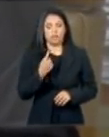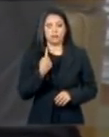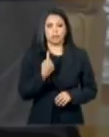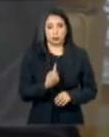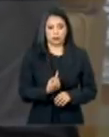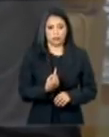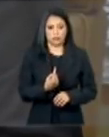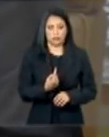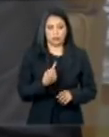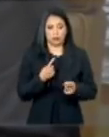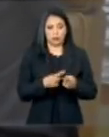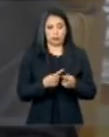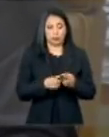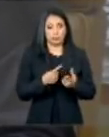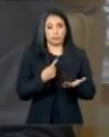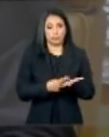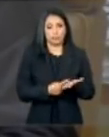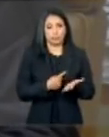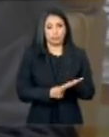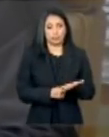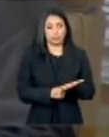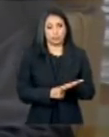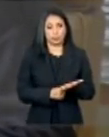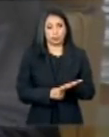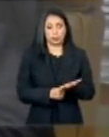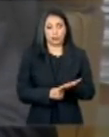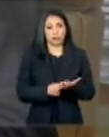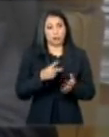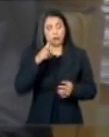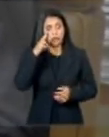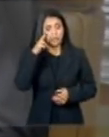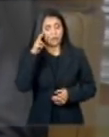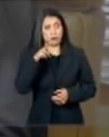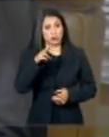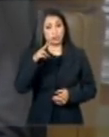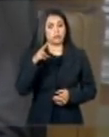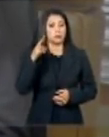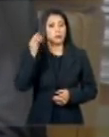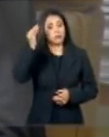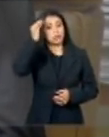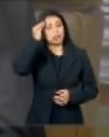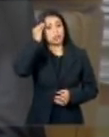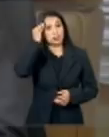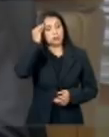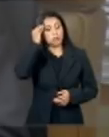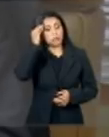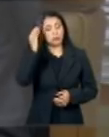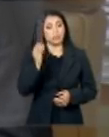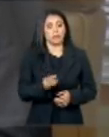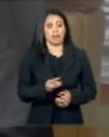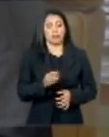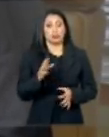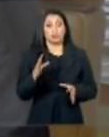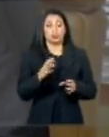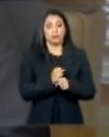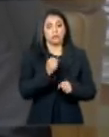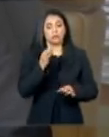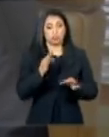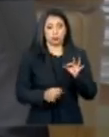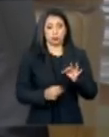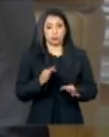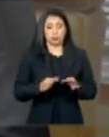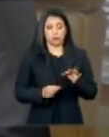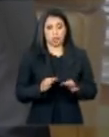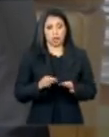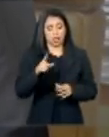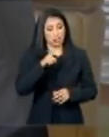cumpre não perder de perspectiva da linha do próprio magistério jurisprudencial firmada por esta corte que